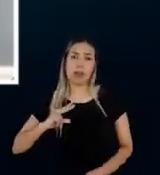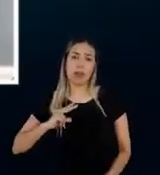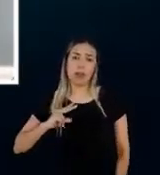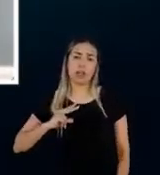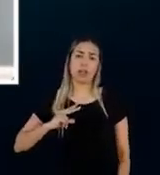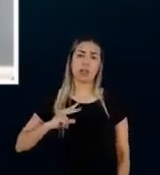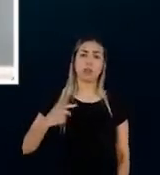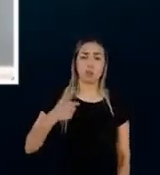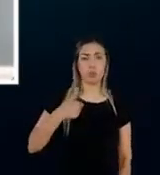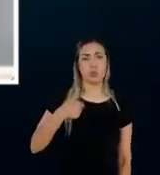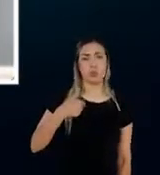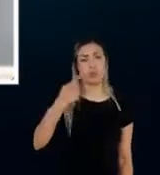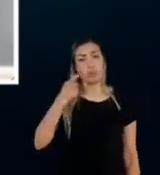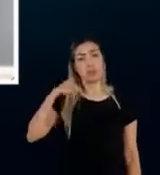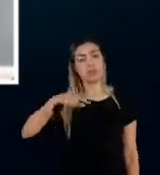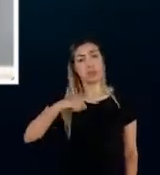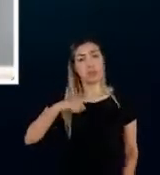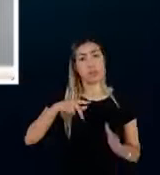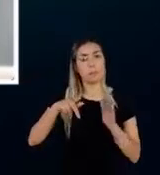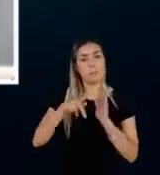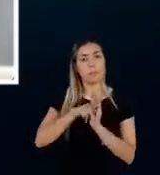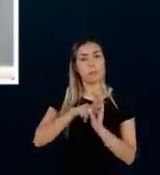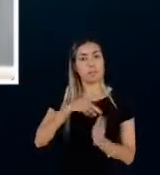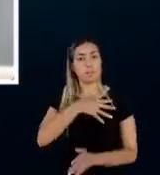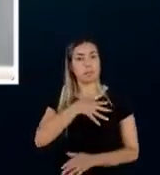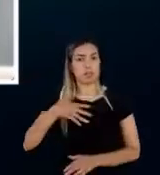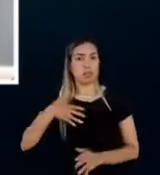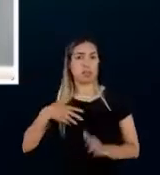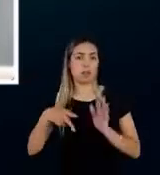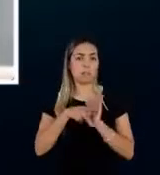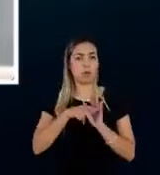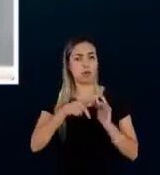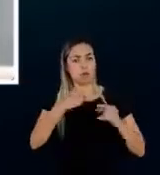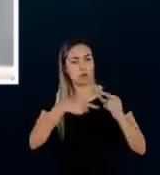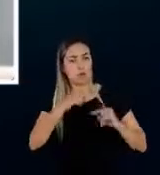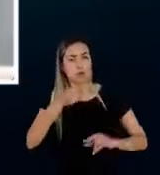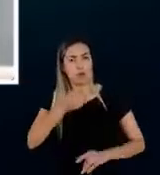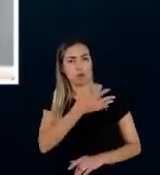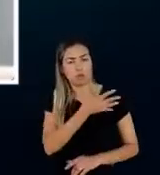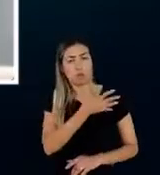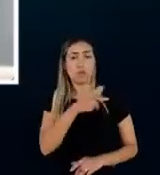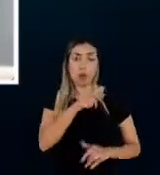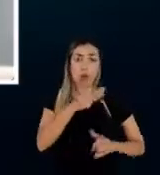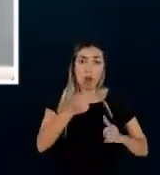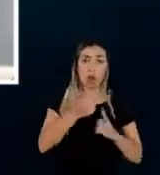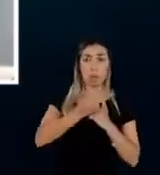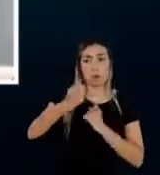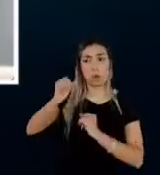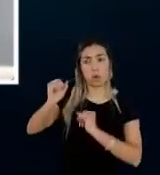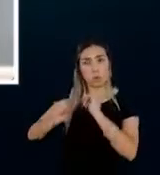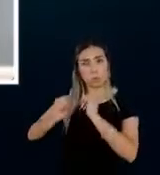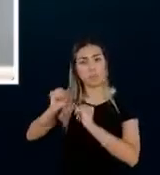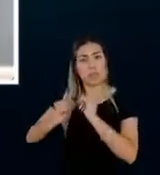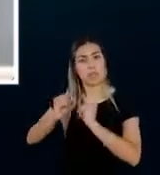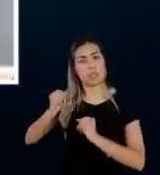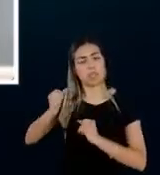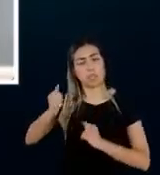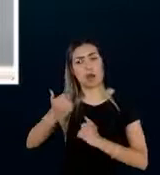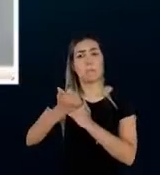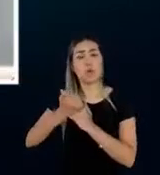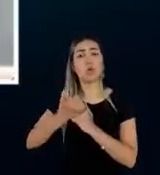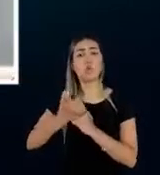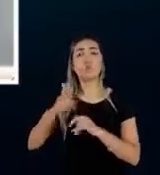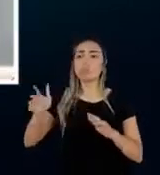tenho aqui, né, a rede Senai, os institutos Senai de inovação, que estão aí a serviço da indústria, justamente para potencializar